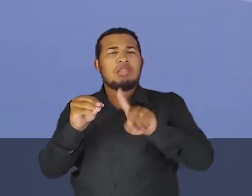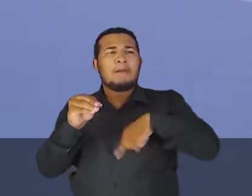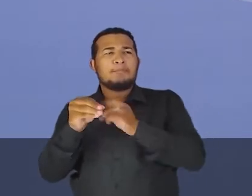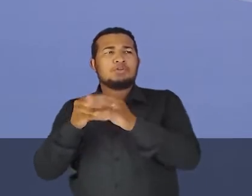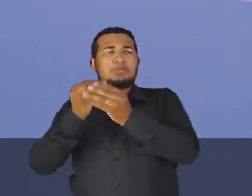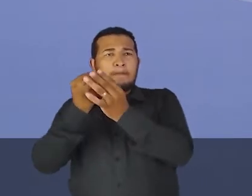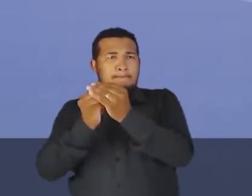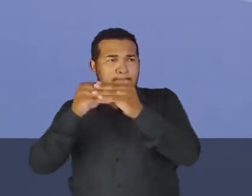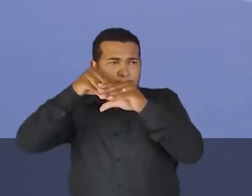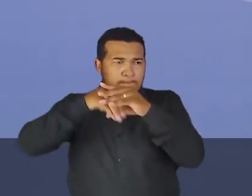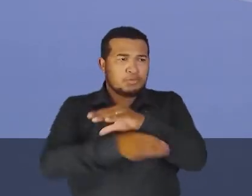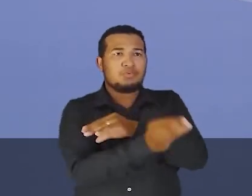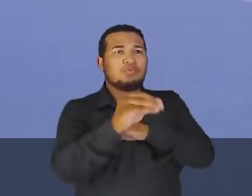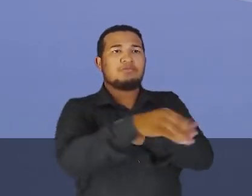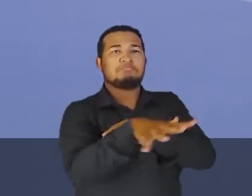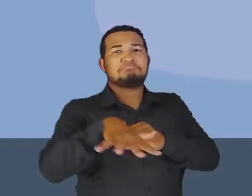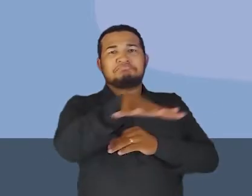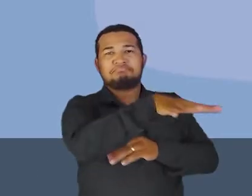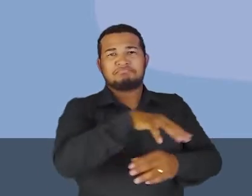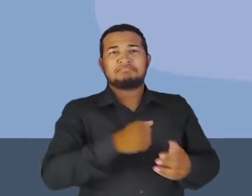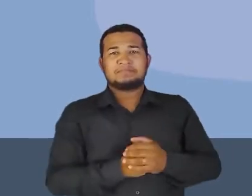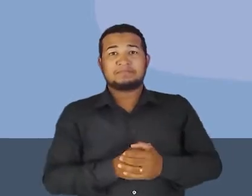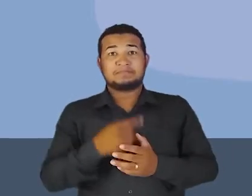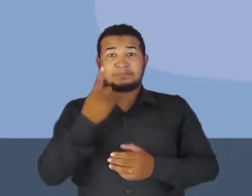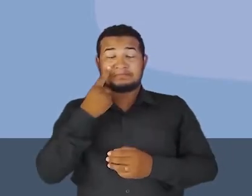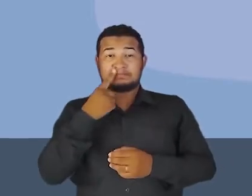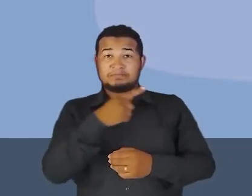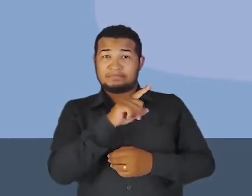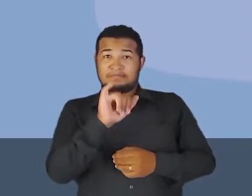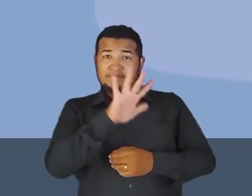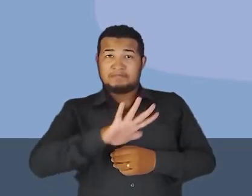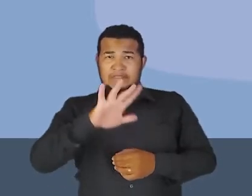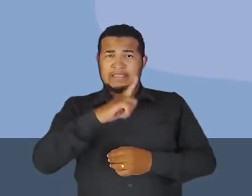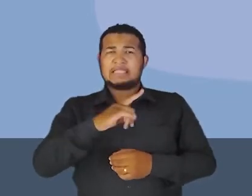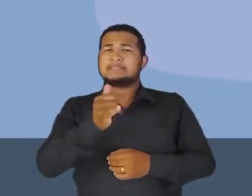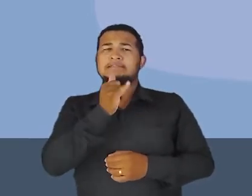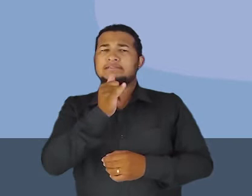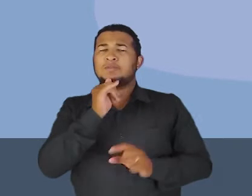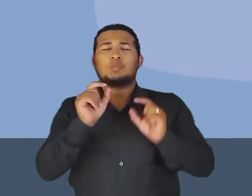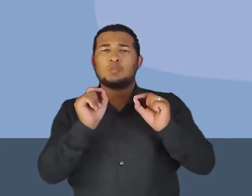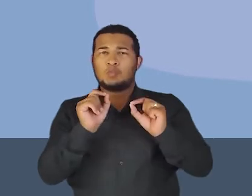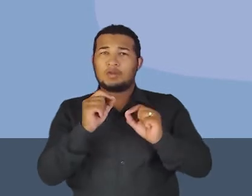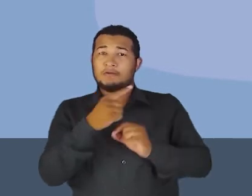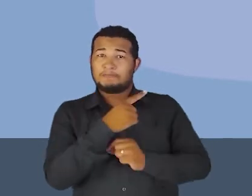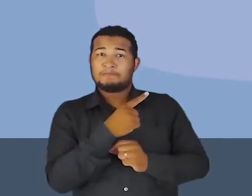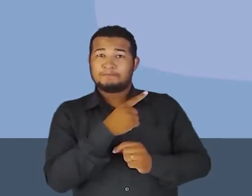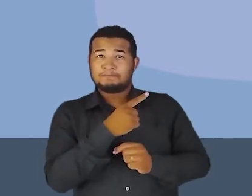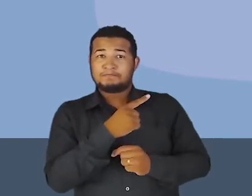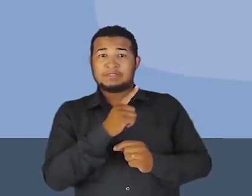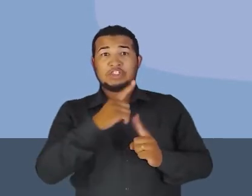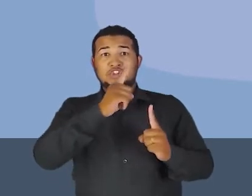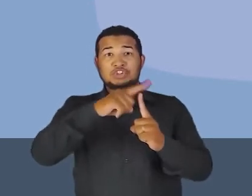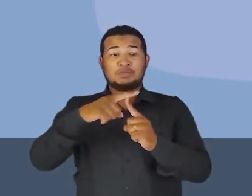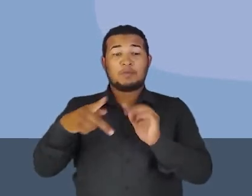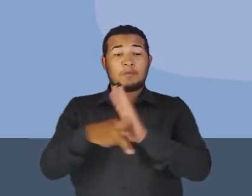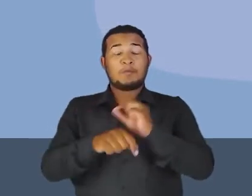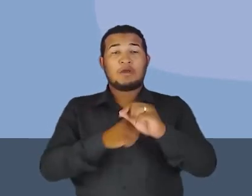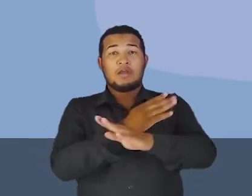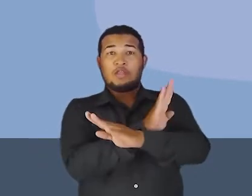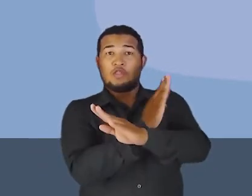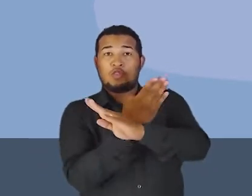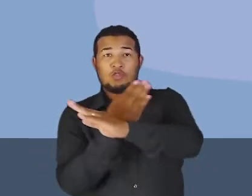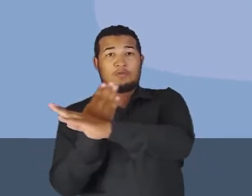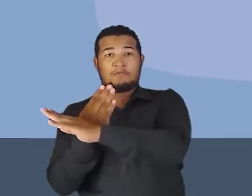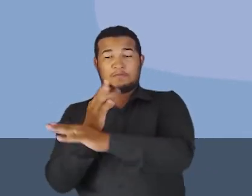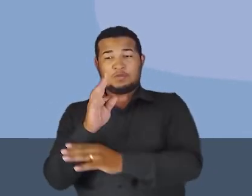para o ambiente. Na imagem nós temos aqui um exemplo de animal ovovivíparo, né, que é algumas espécies de tubarão. E perceba que